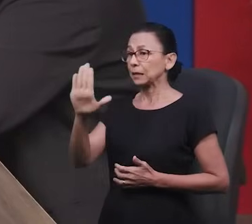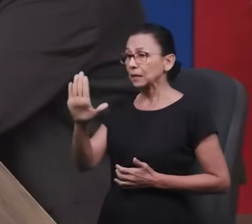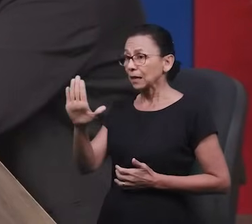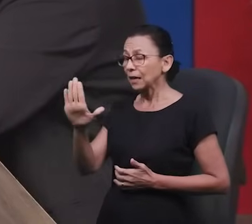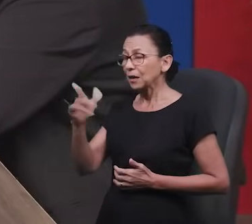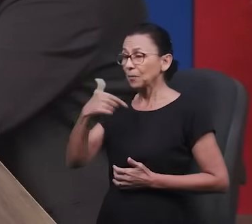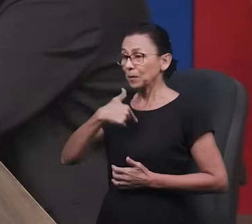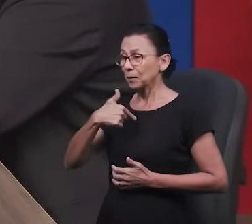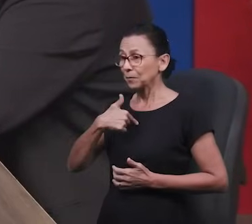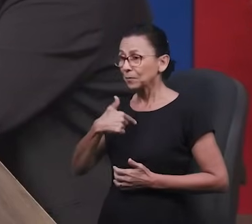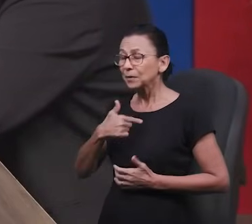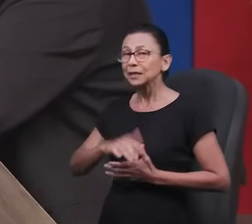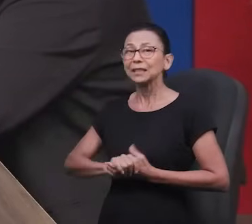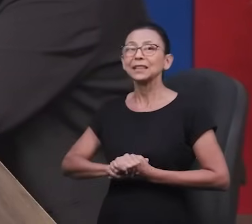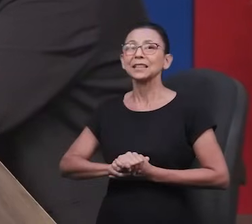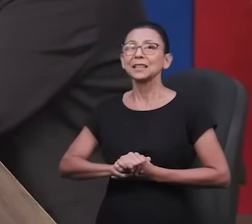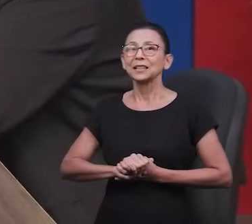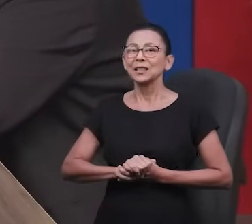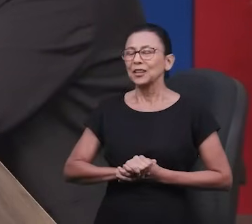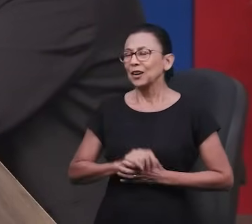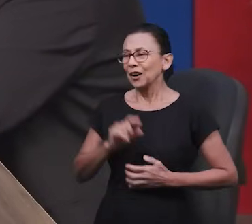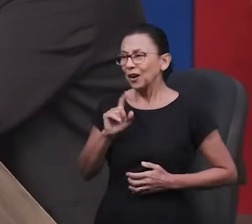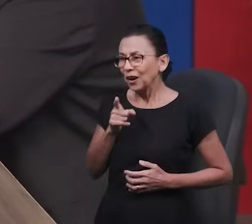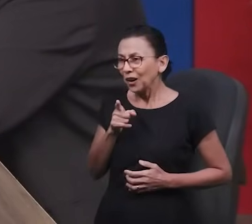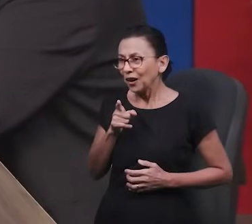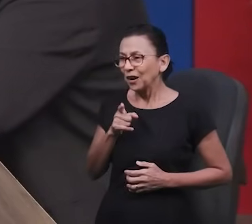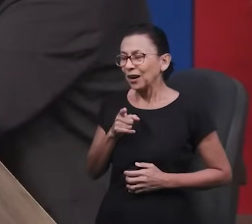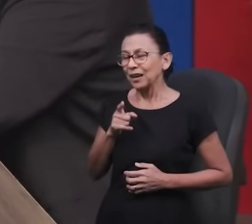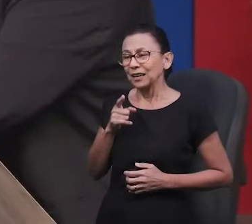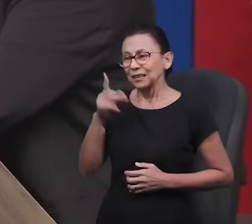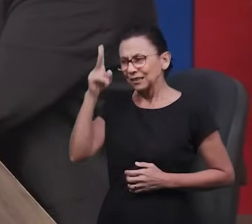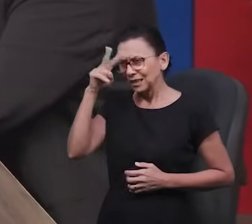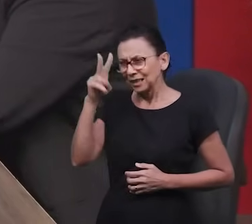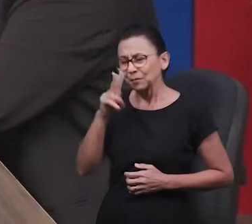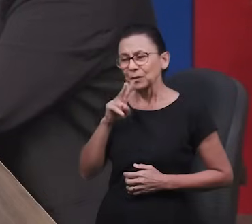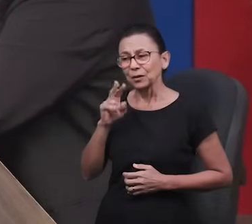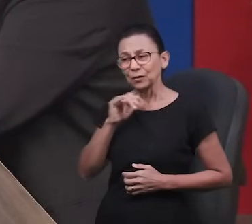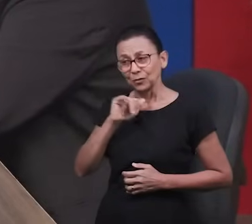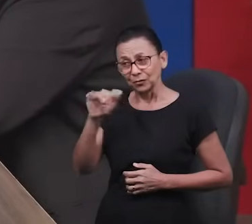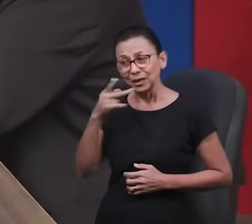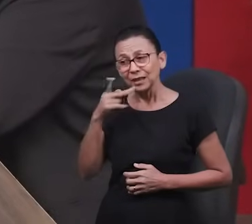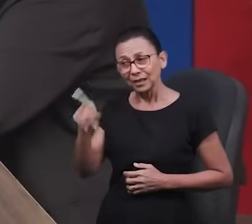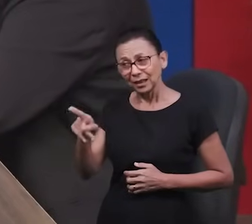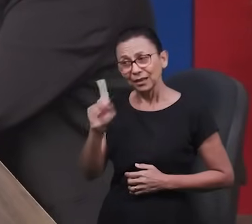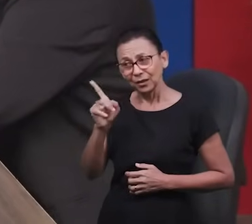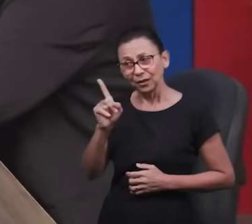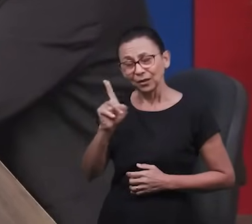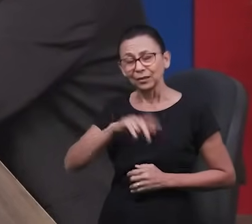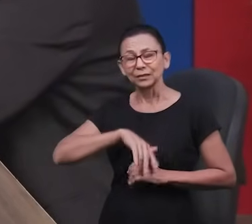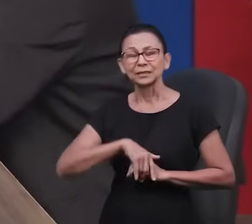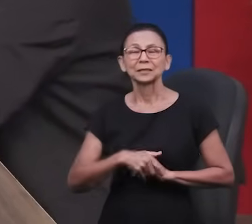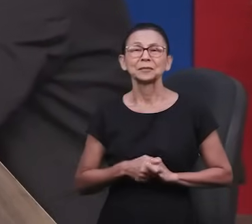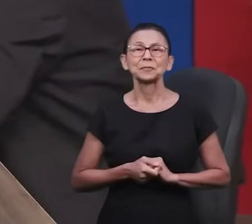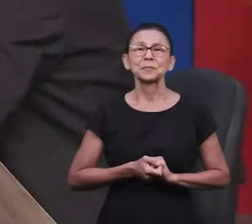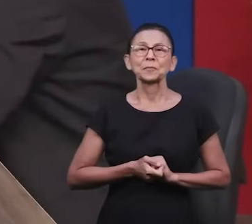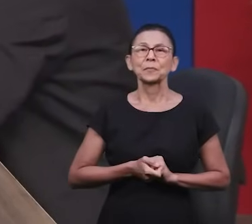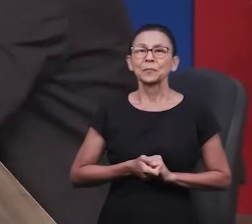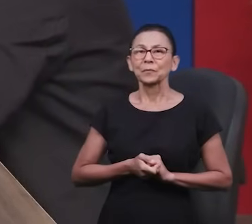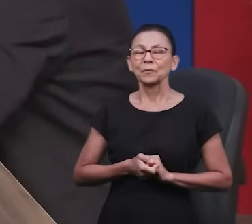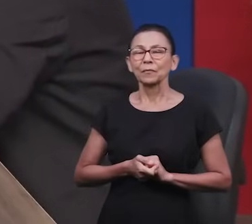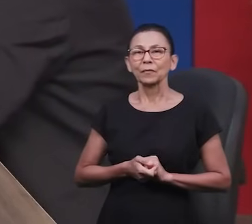ouvi Deus me prometer, e eu quero ver se o senhor vai lembrar o que eu vou falar com o senhor. Eu falei, o quê? Aí ela falou assim,